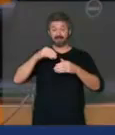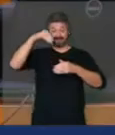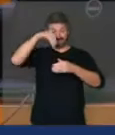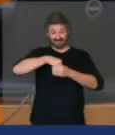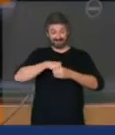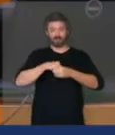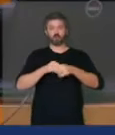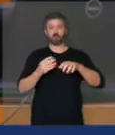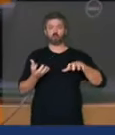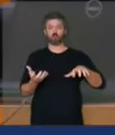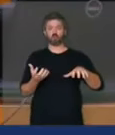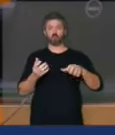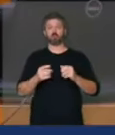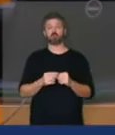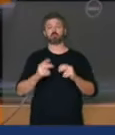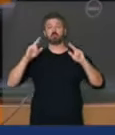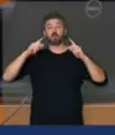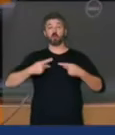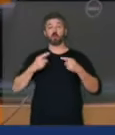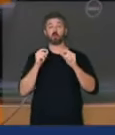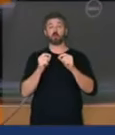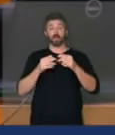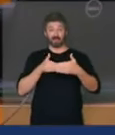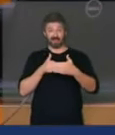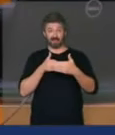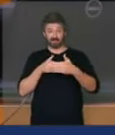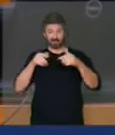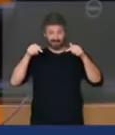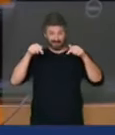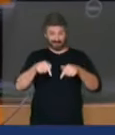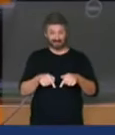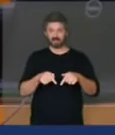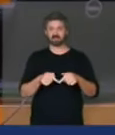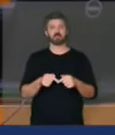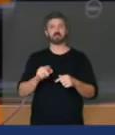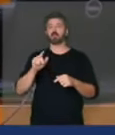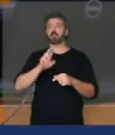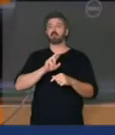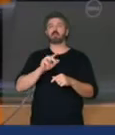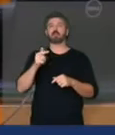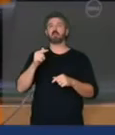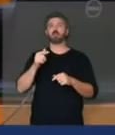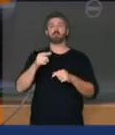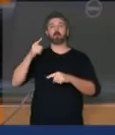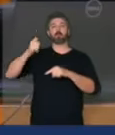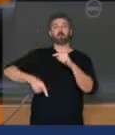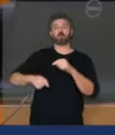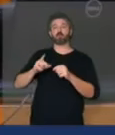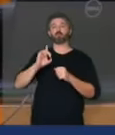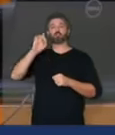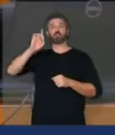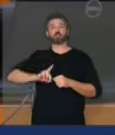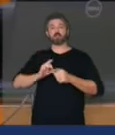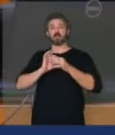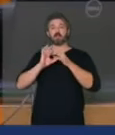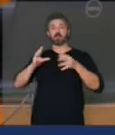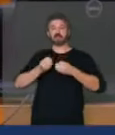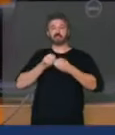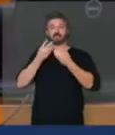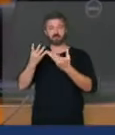Parlamento, reconhece que essa restrição não abarca a liberdade de expressão, a liberdade de